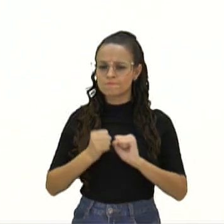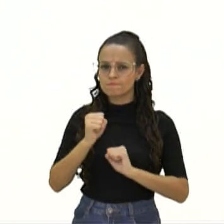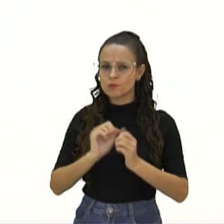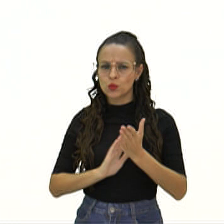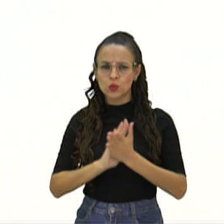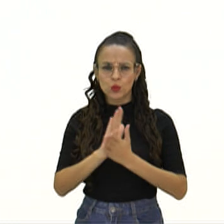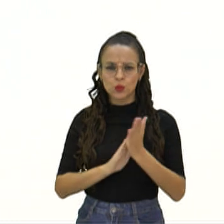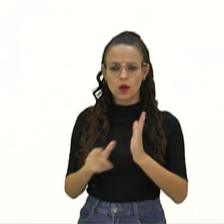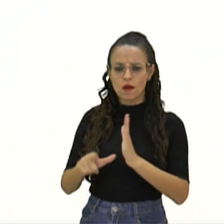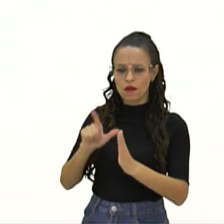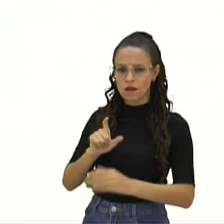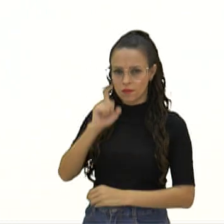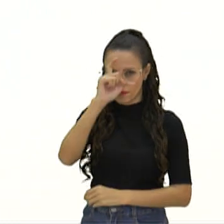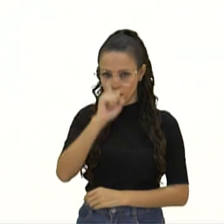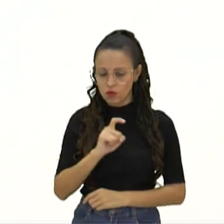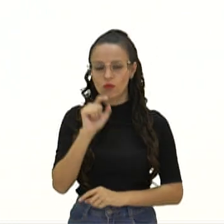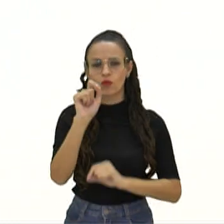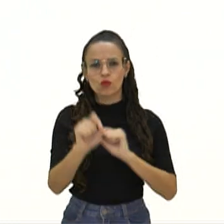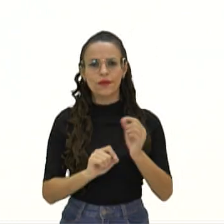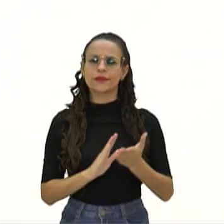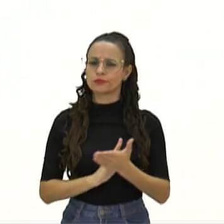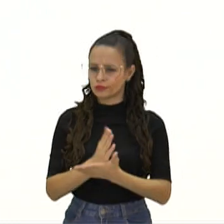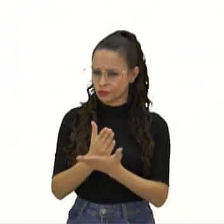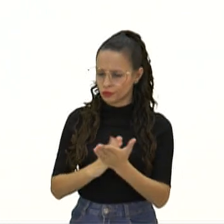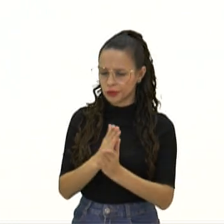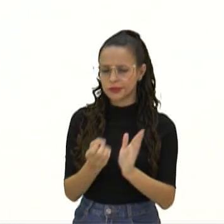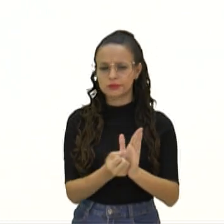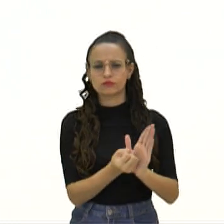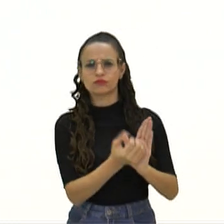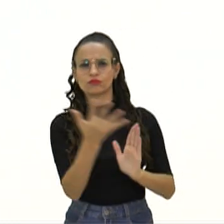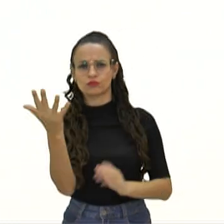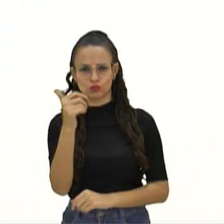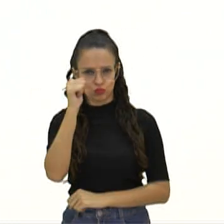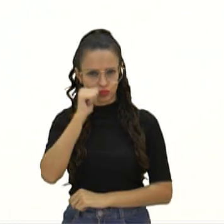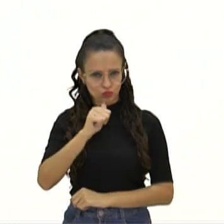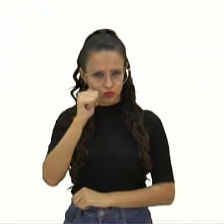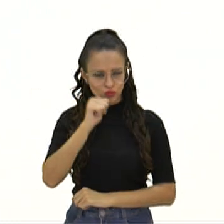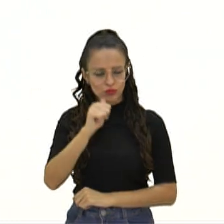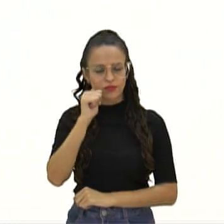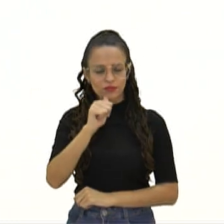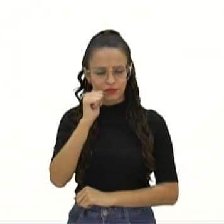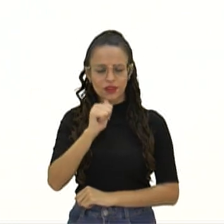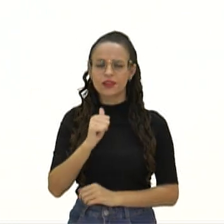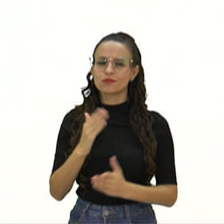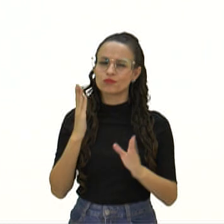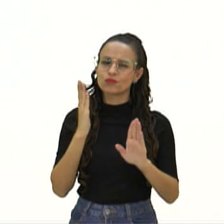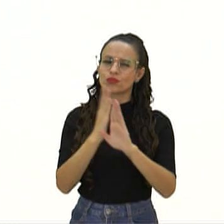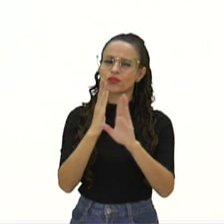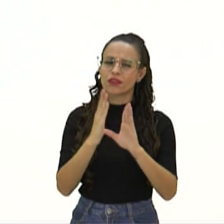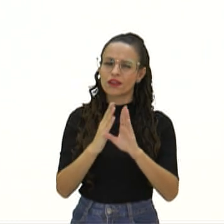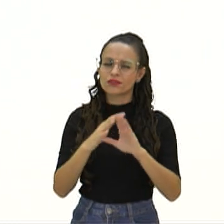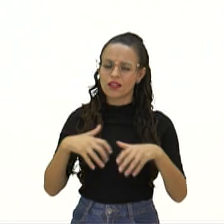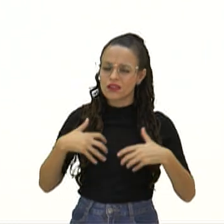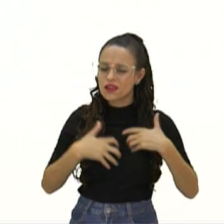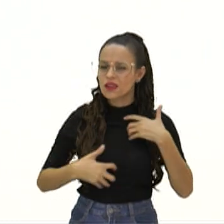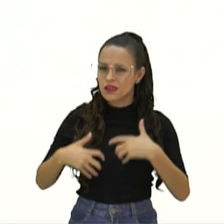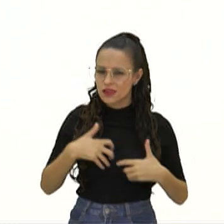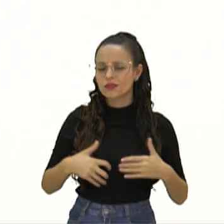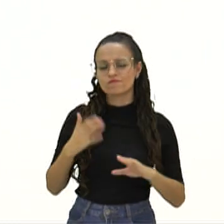né, que acaba incomodando muitas mulheres, né, pelo desgaste que ela causa e tudo mais,